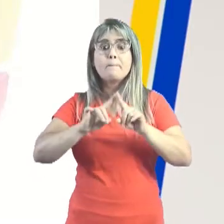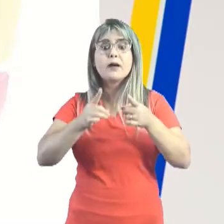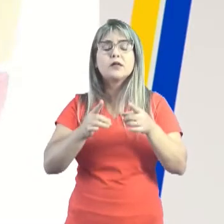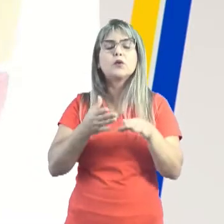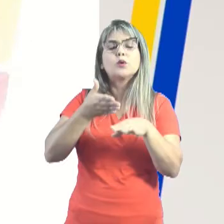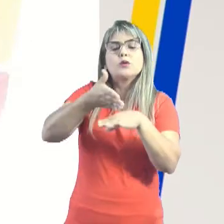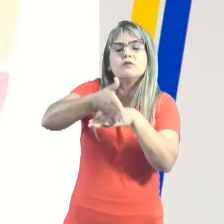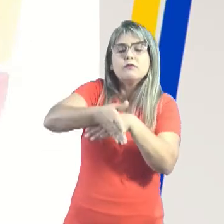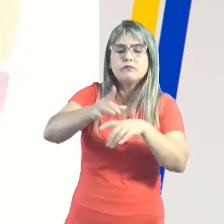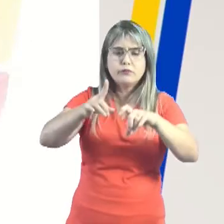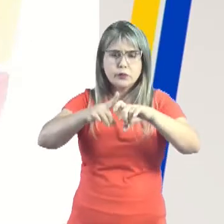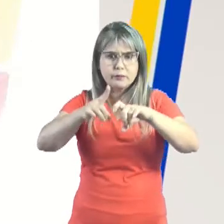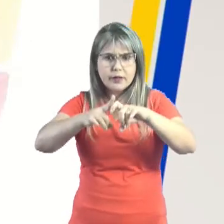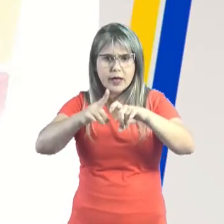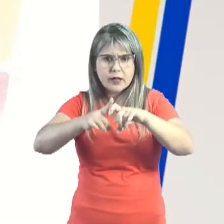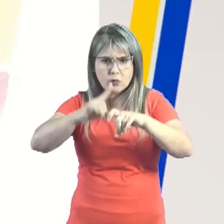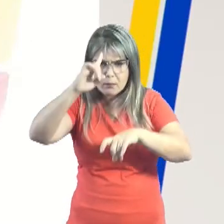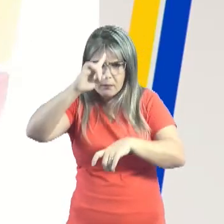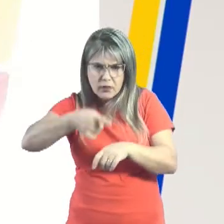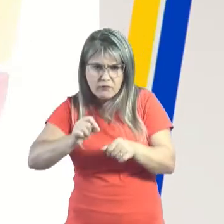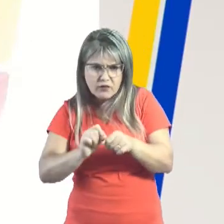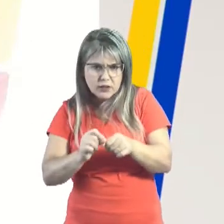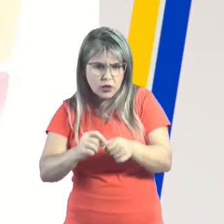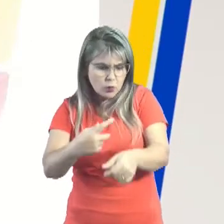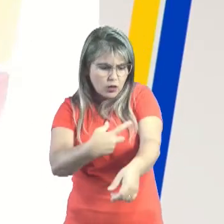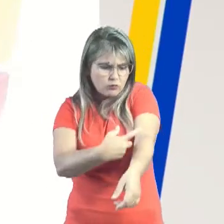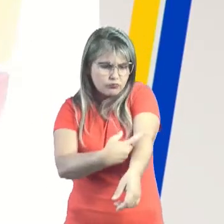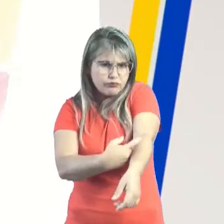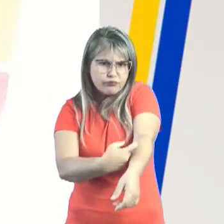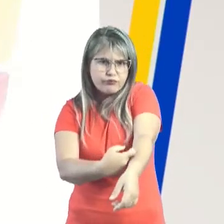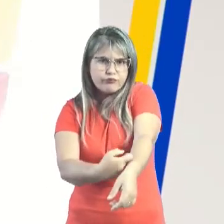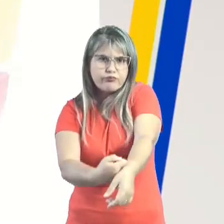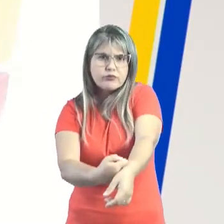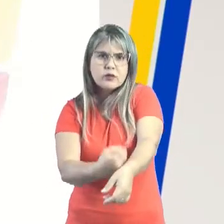passa um exame de sangue, lá no exame de sangue,